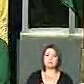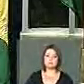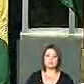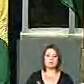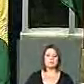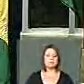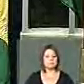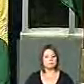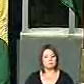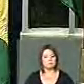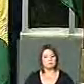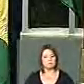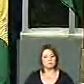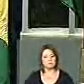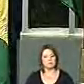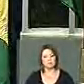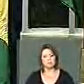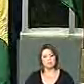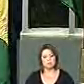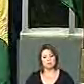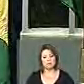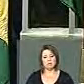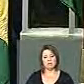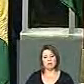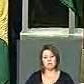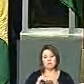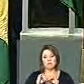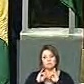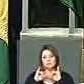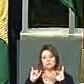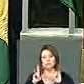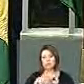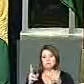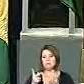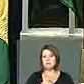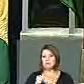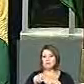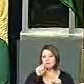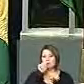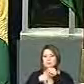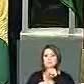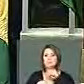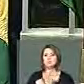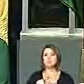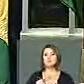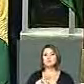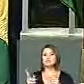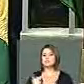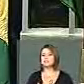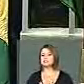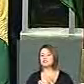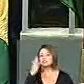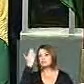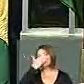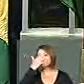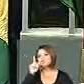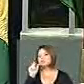ditadores, como facíndoras que promoveram a sua morte na calada da noite.